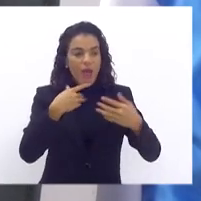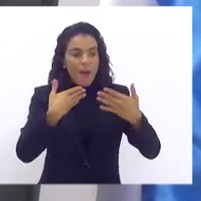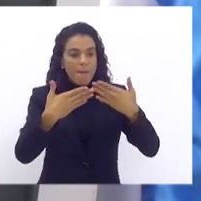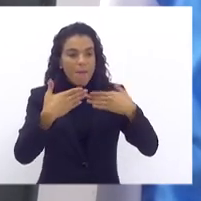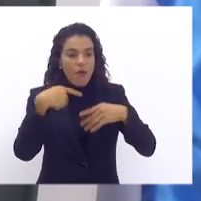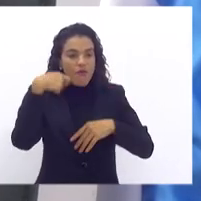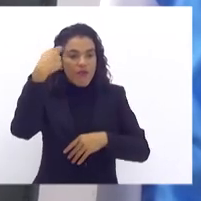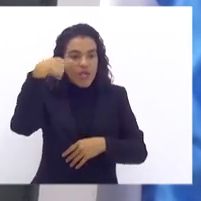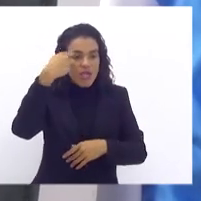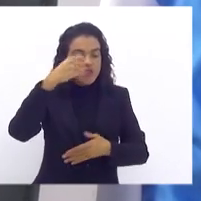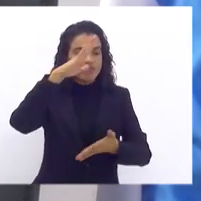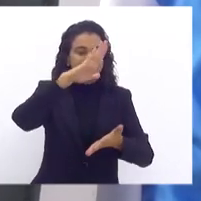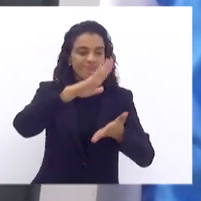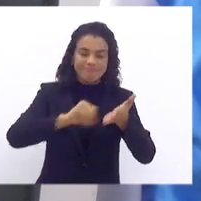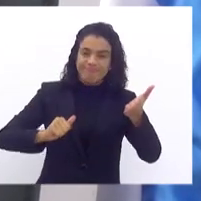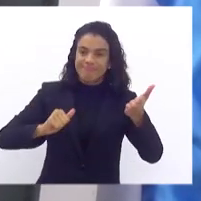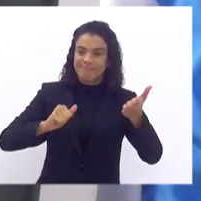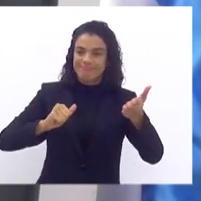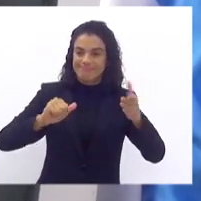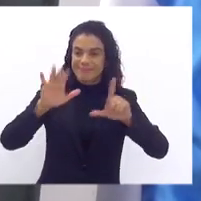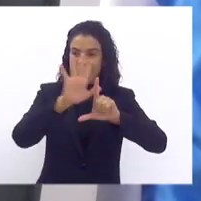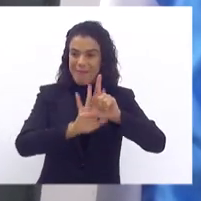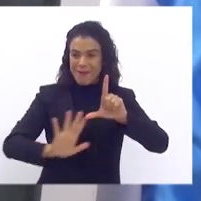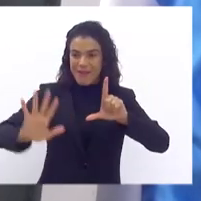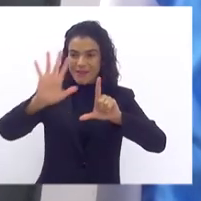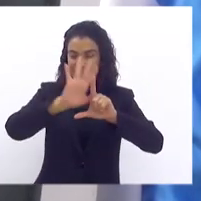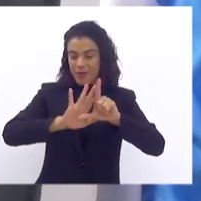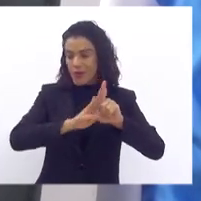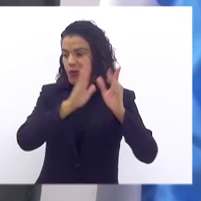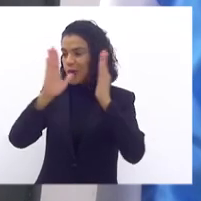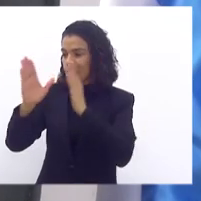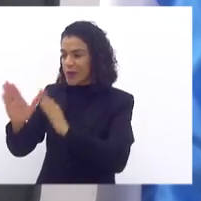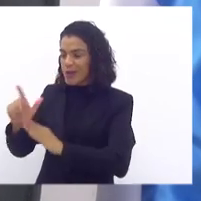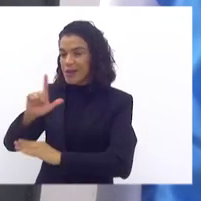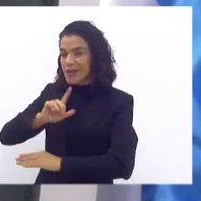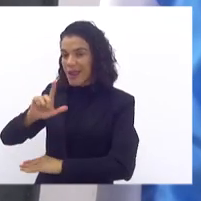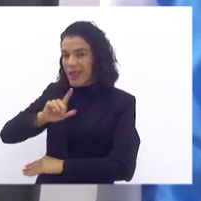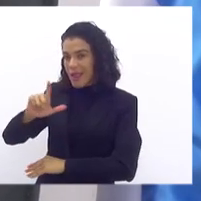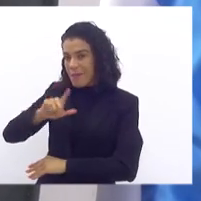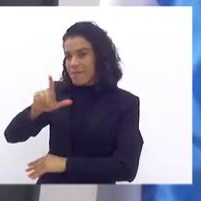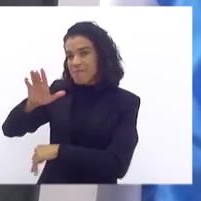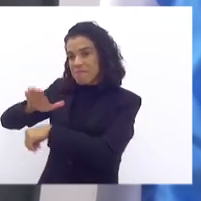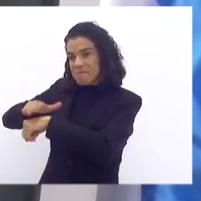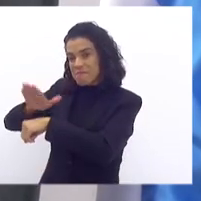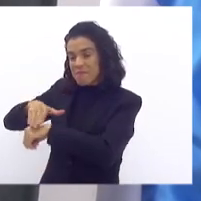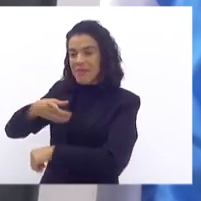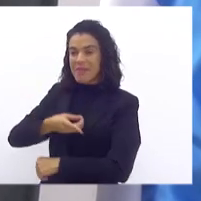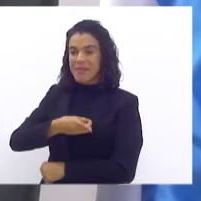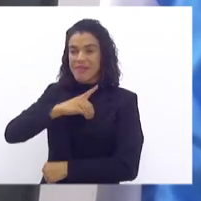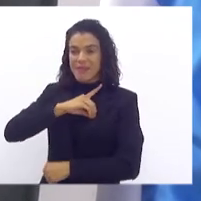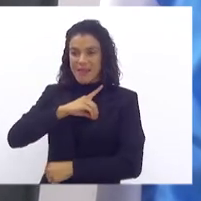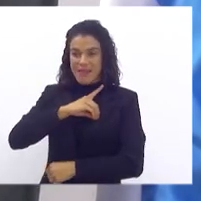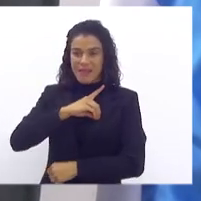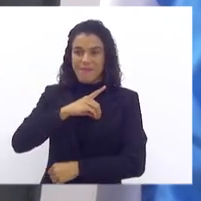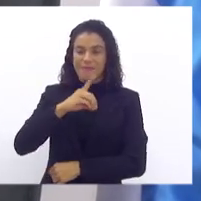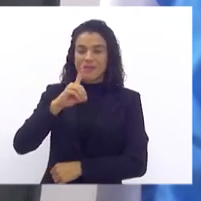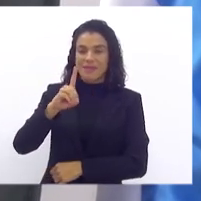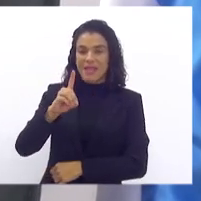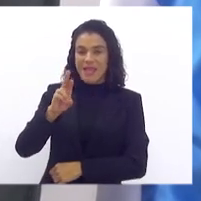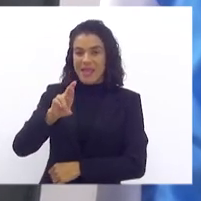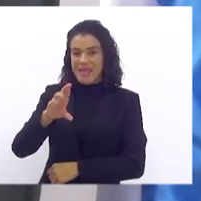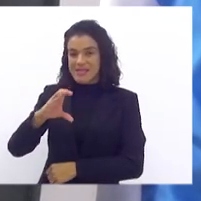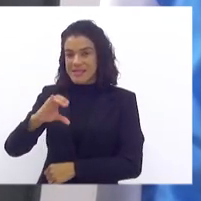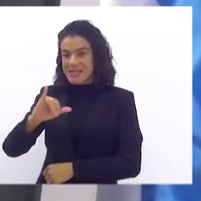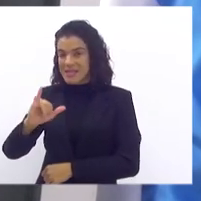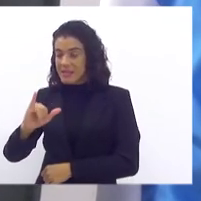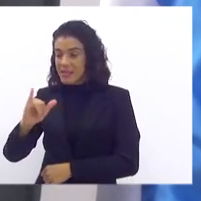vídeo retirado do ar. Do outro lado, na fala do próprio delegado da DRCI,